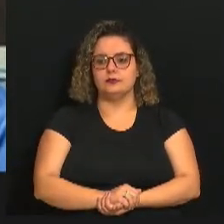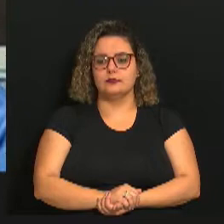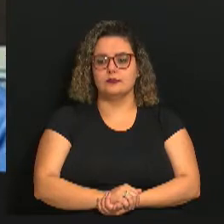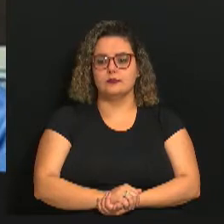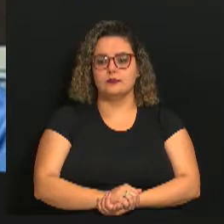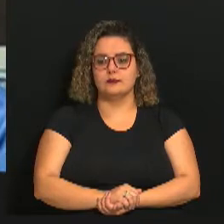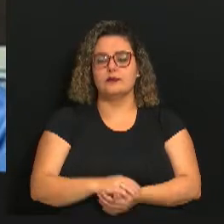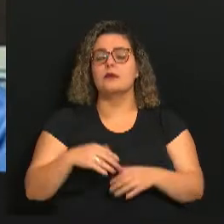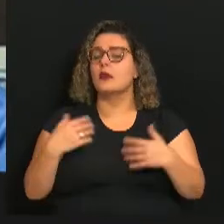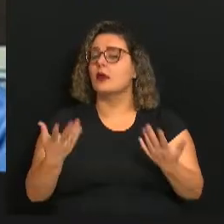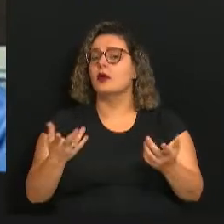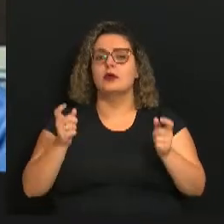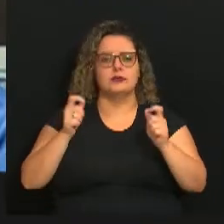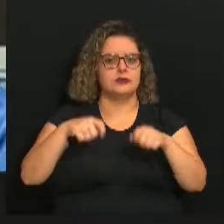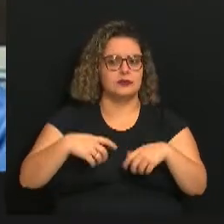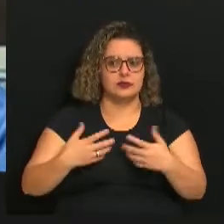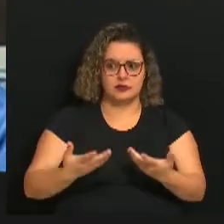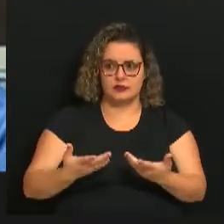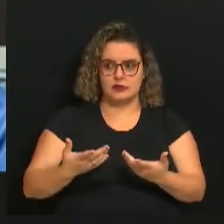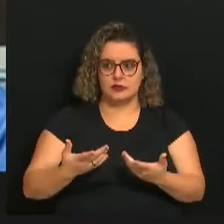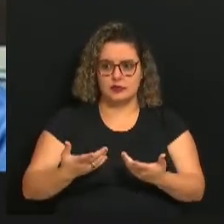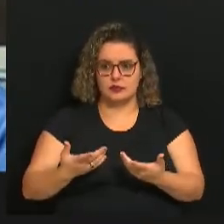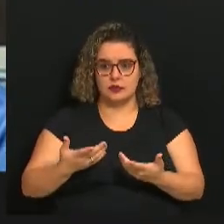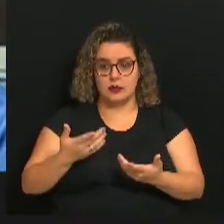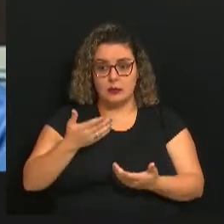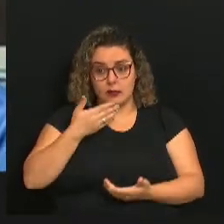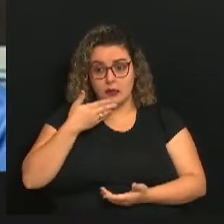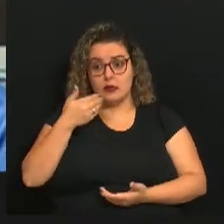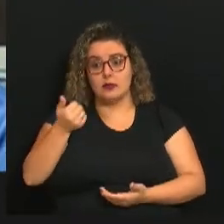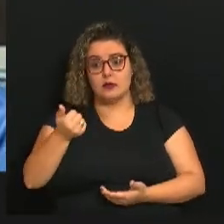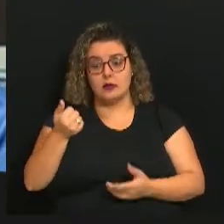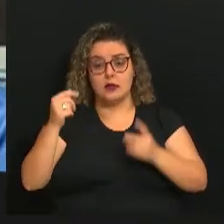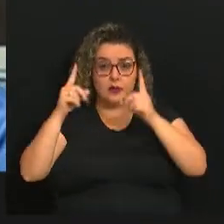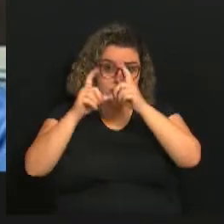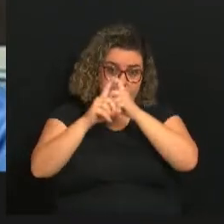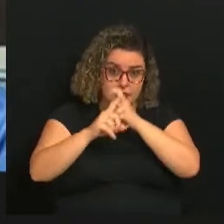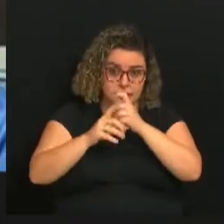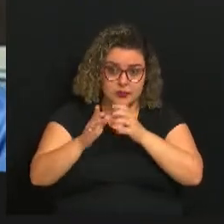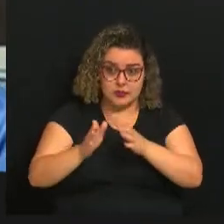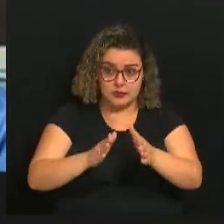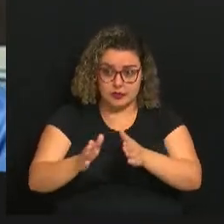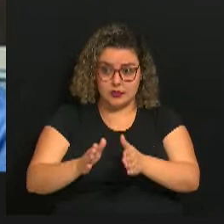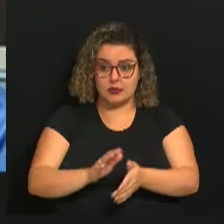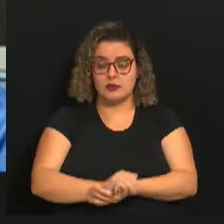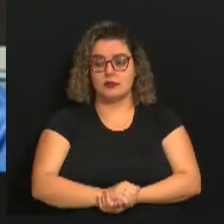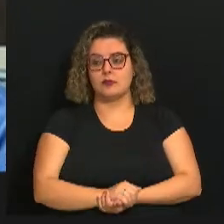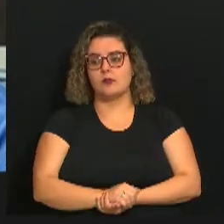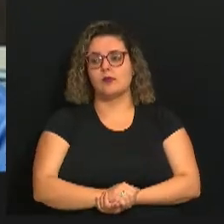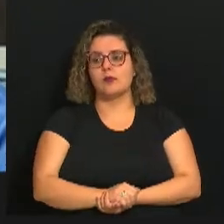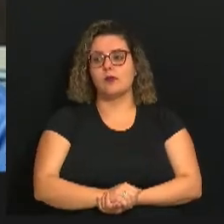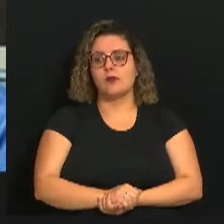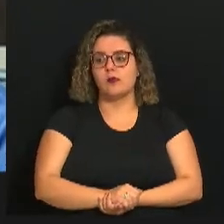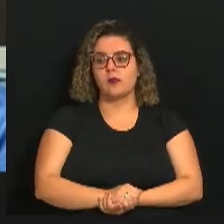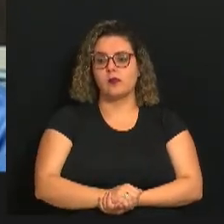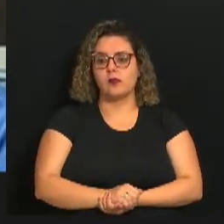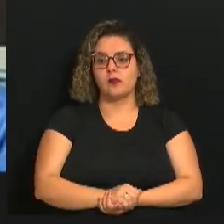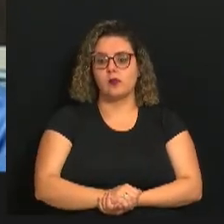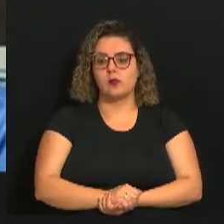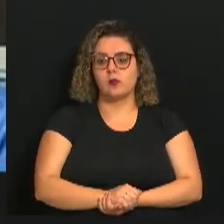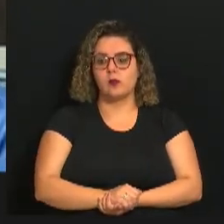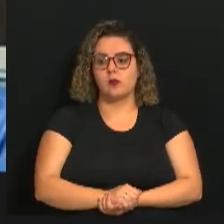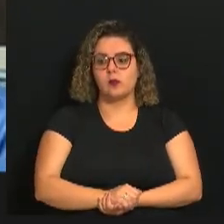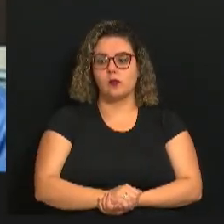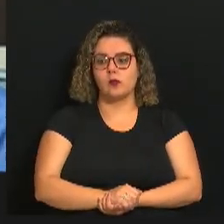as possibilidades da gente superar essas dificuldades que a gente tem tido no último período. Então, já passo então a palavra